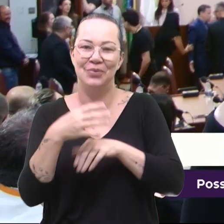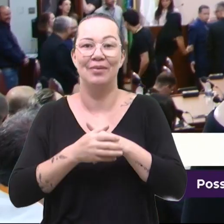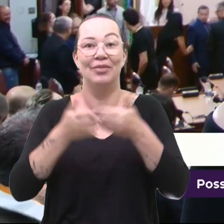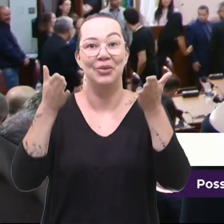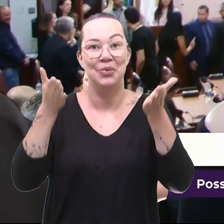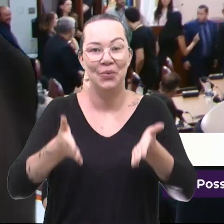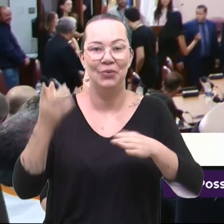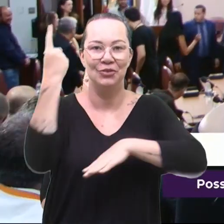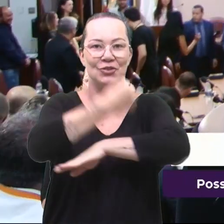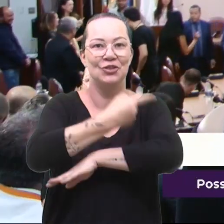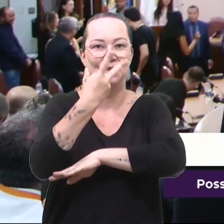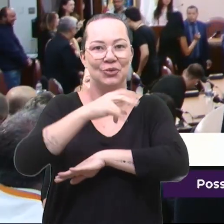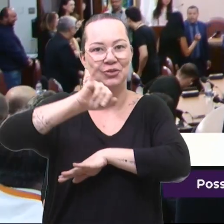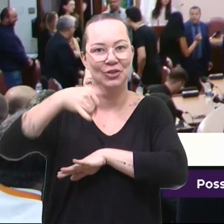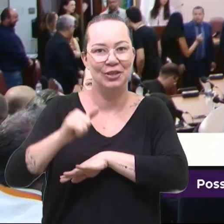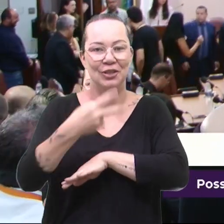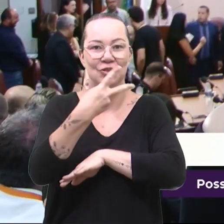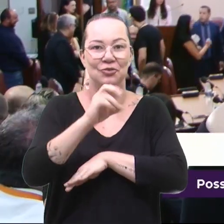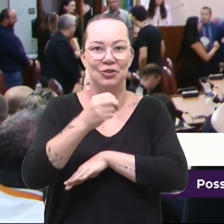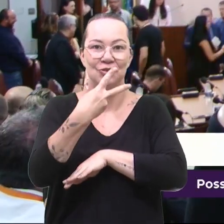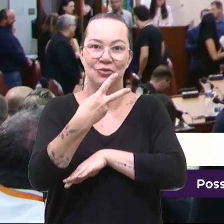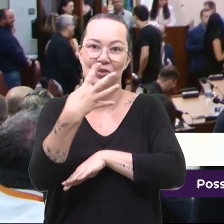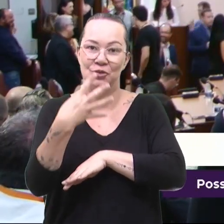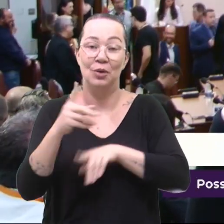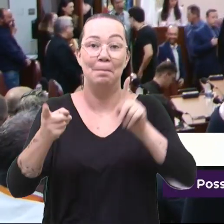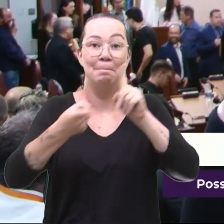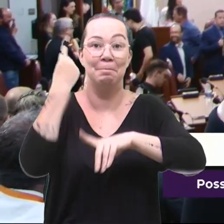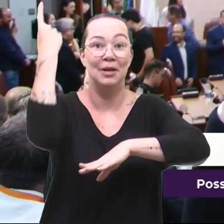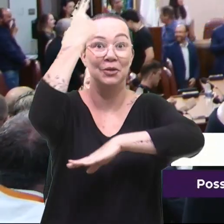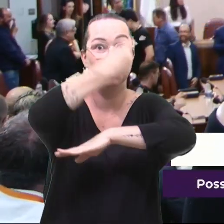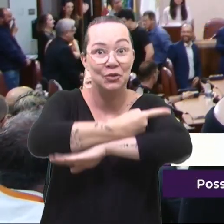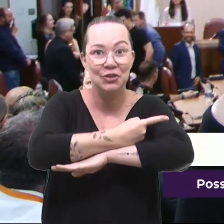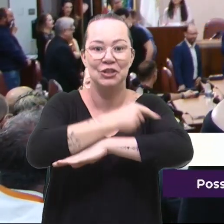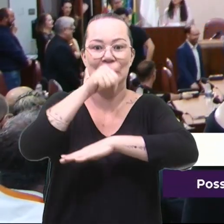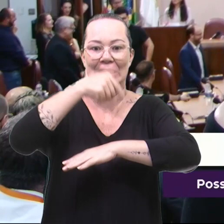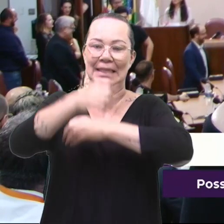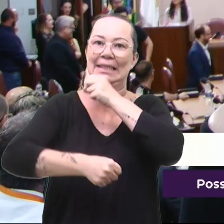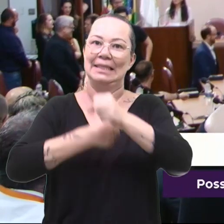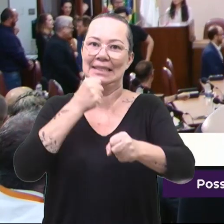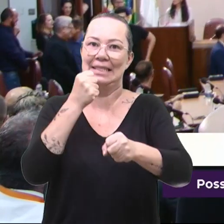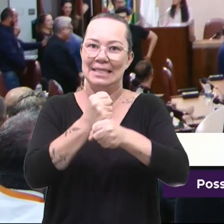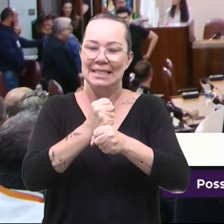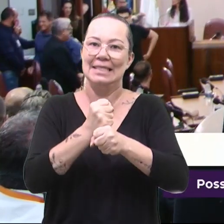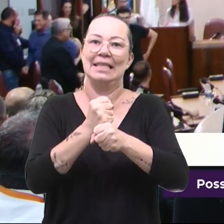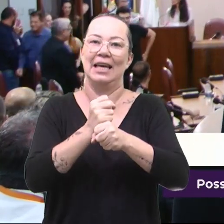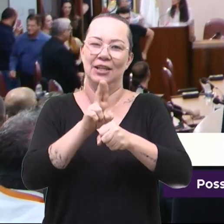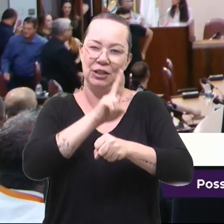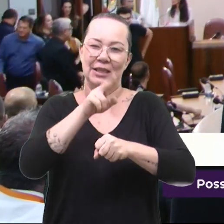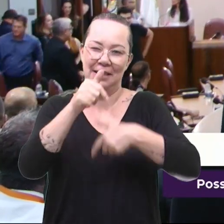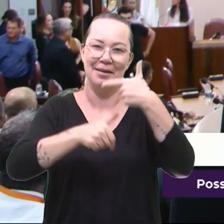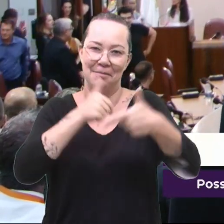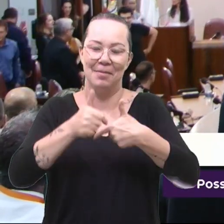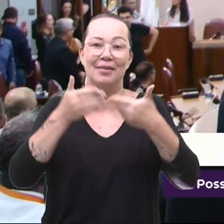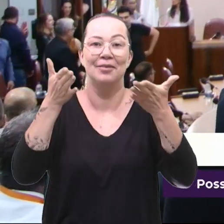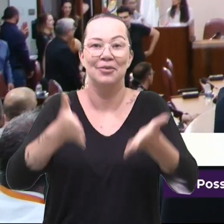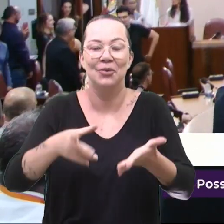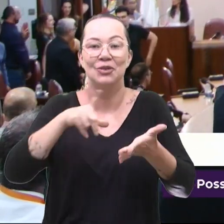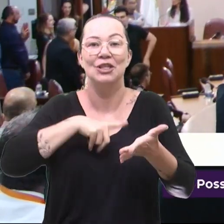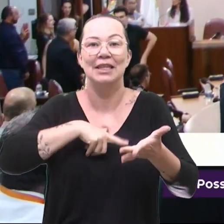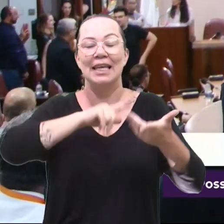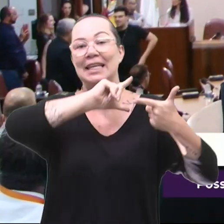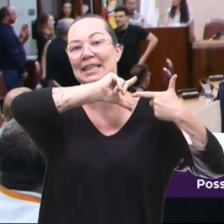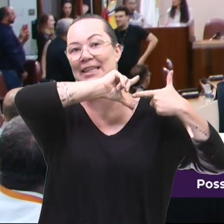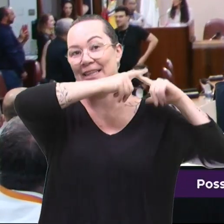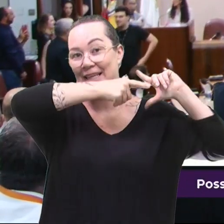Hoje, dia 2 de janeiro de 2024, é o primeiro dia útil do ano e é por isso que hoje tem então